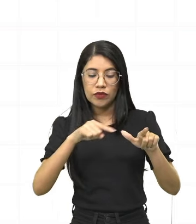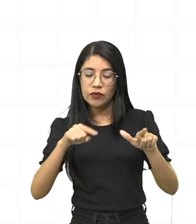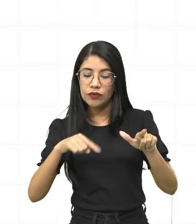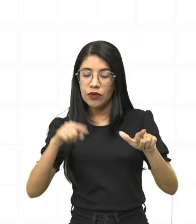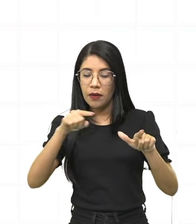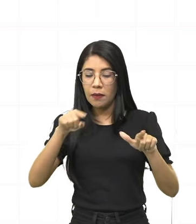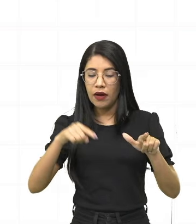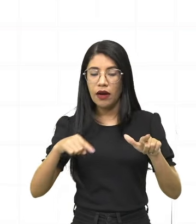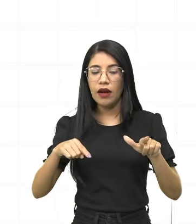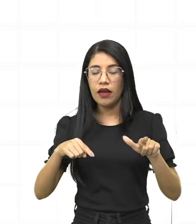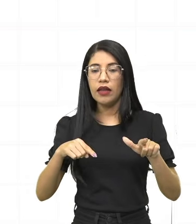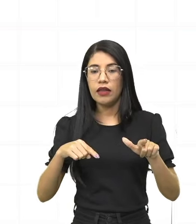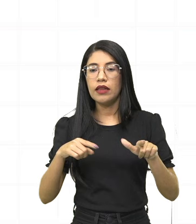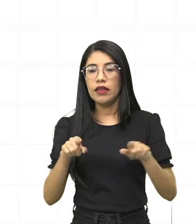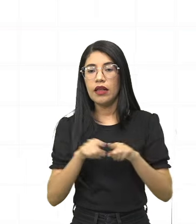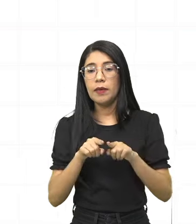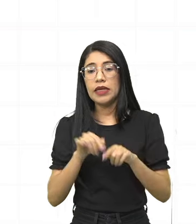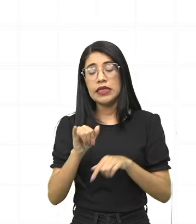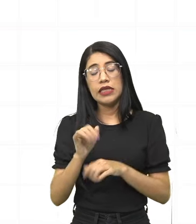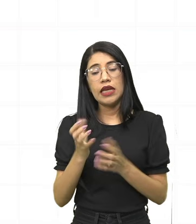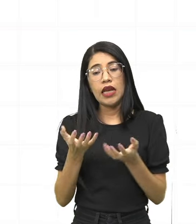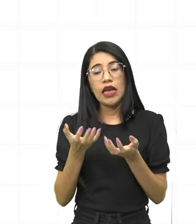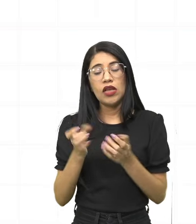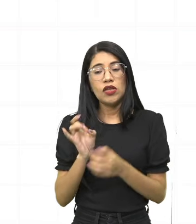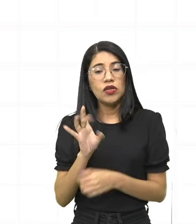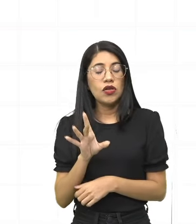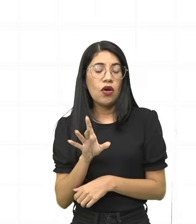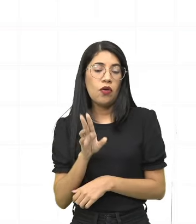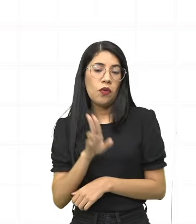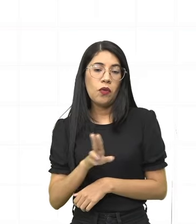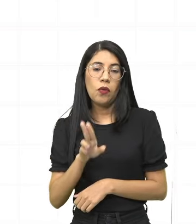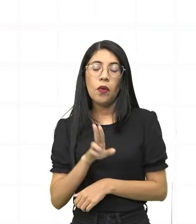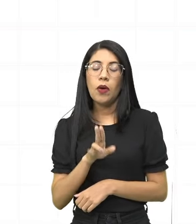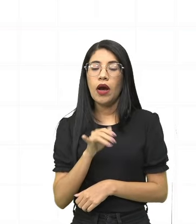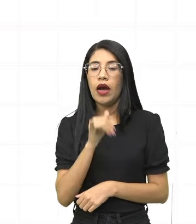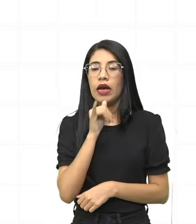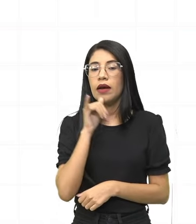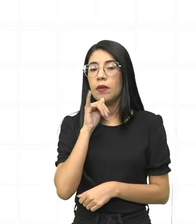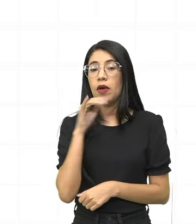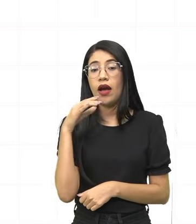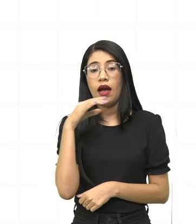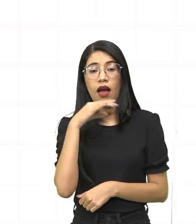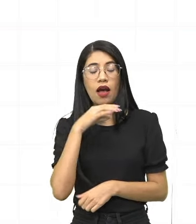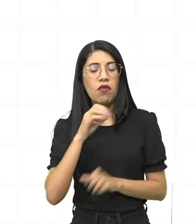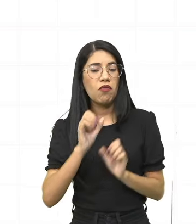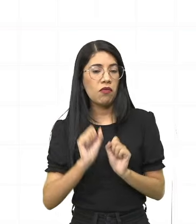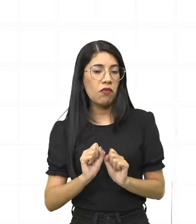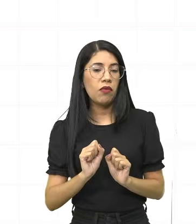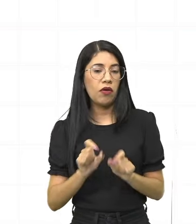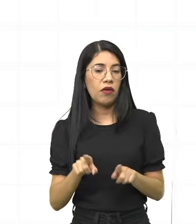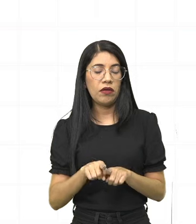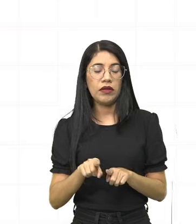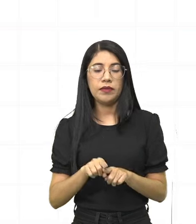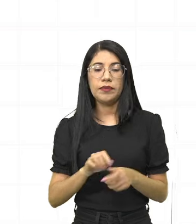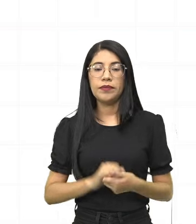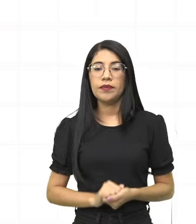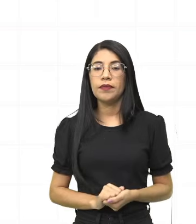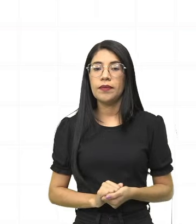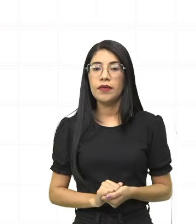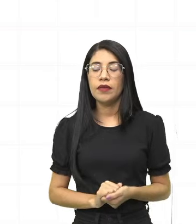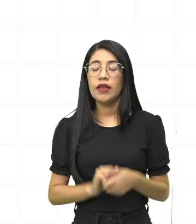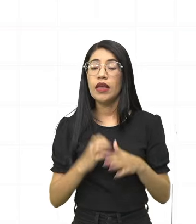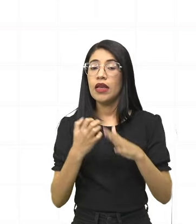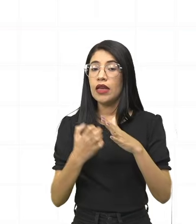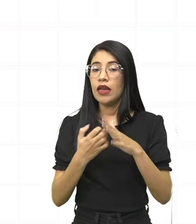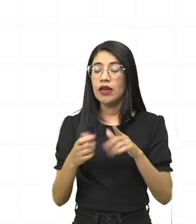caso aí, se a pessoa quiser apenas utilizar para aquecer a água, tá bom? E as empresas,